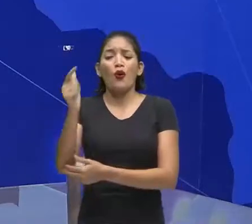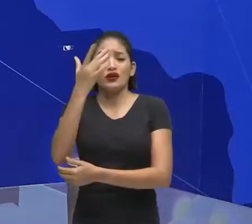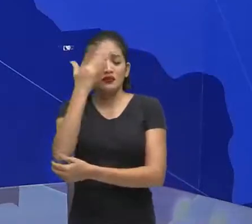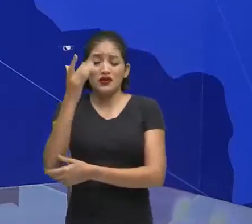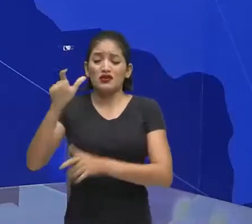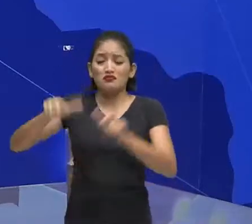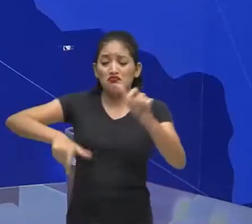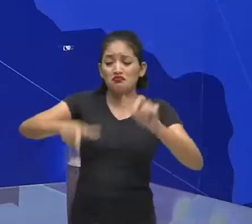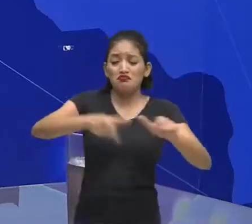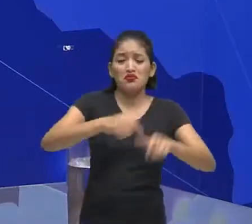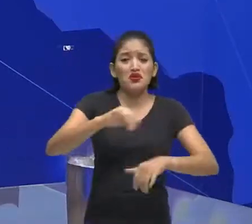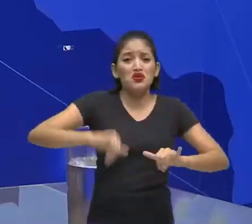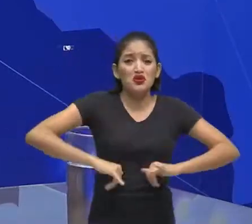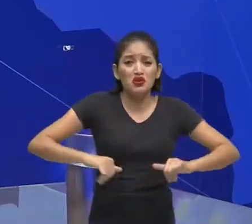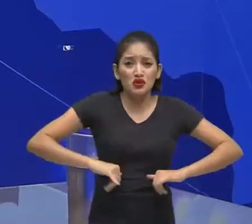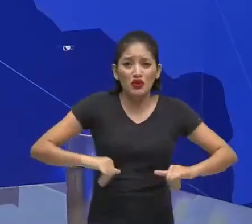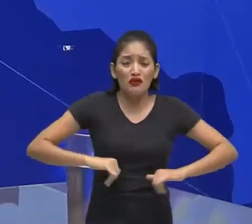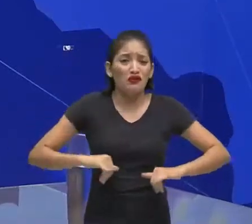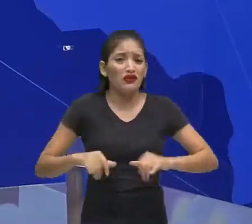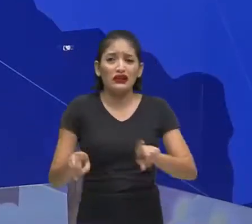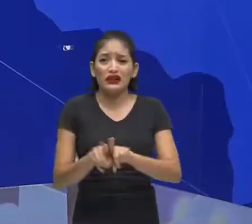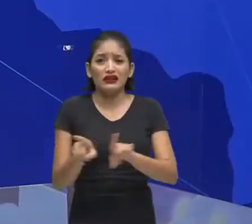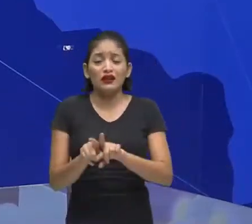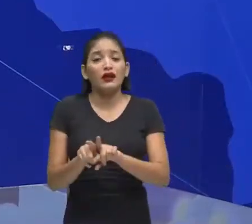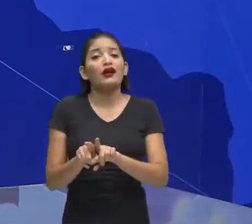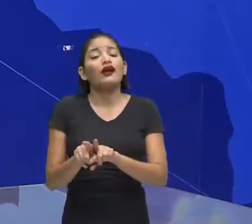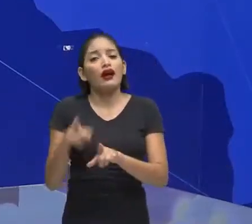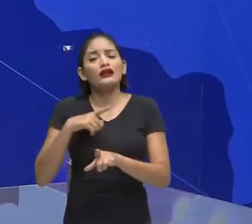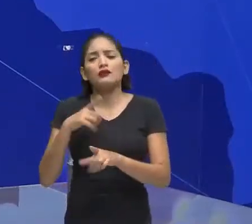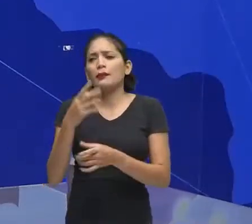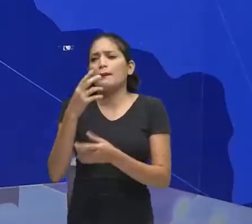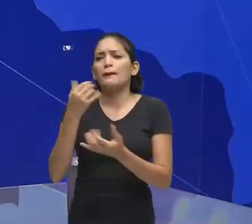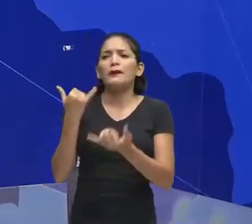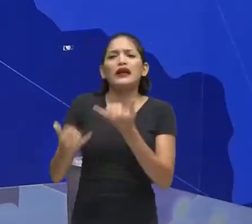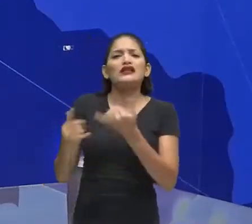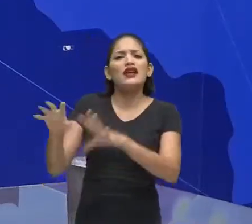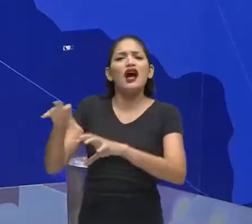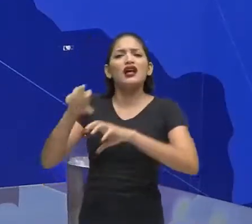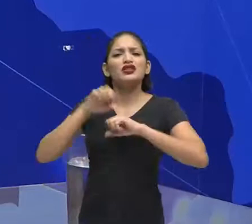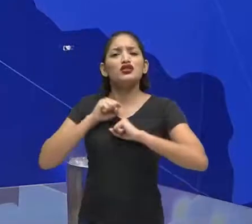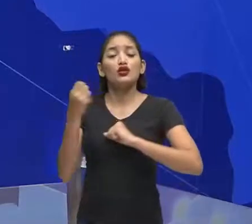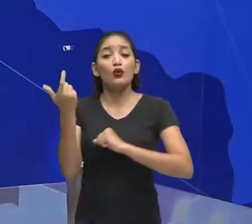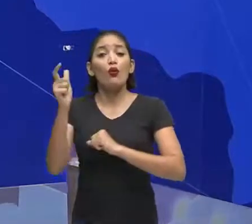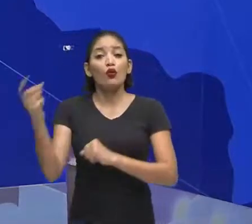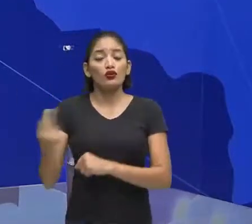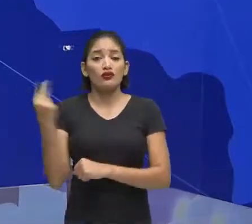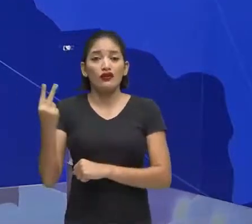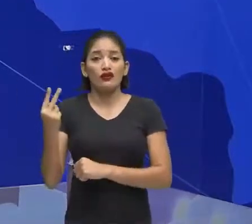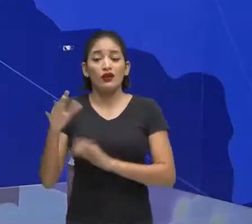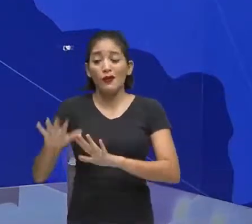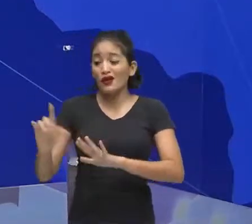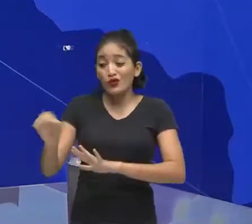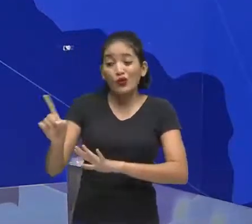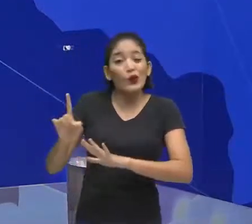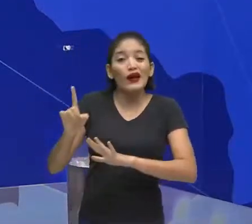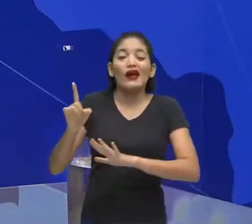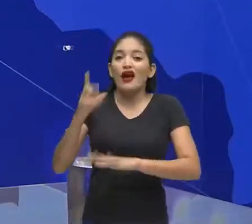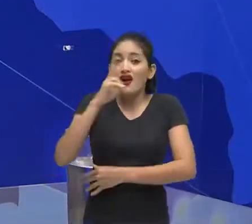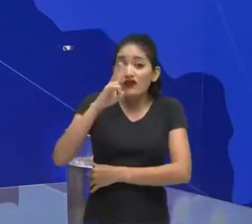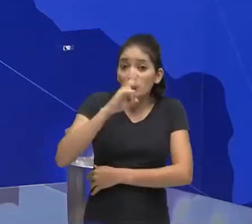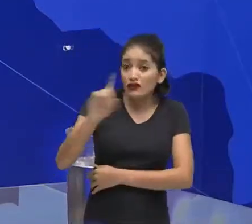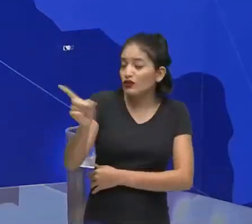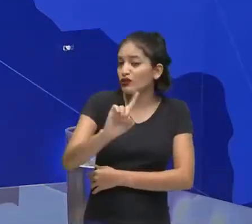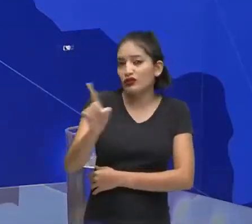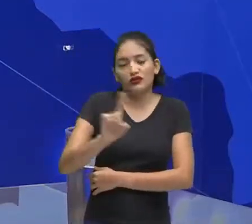outros lugares, a gente acaba trazendo outros valores sobre isso. E a gente precisa entender que isso não é frescura, é um adoecimento, tem uma